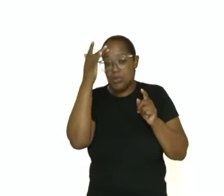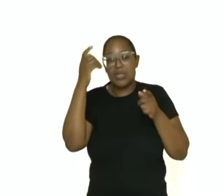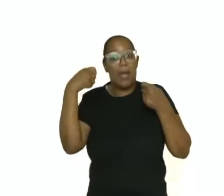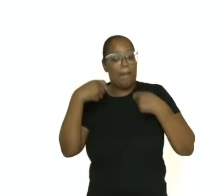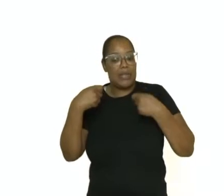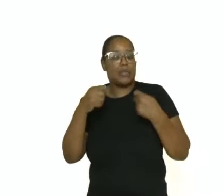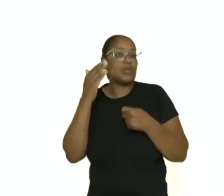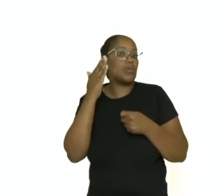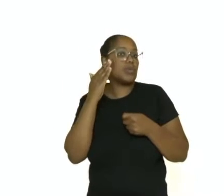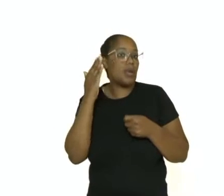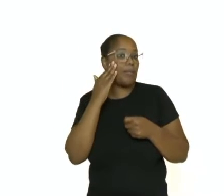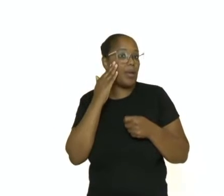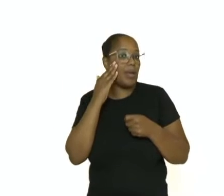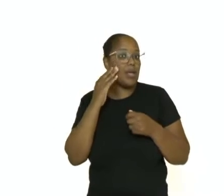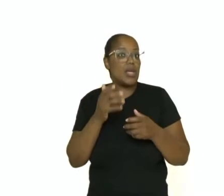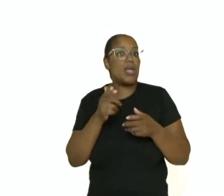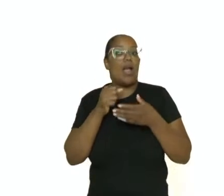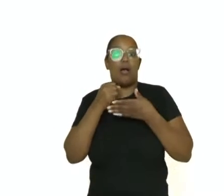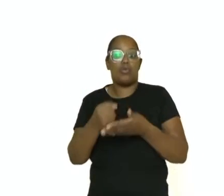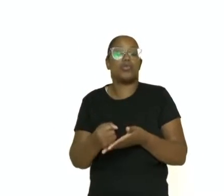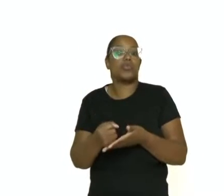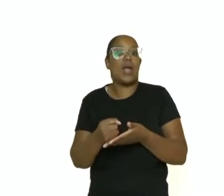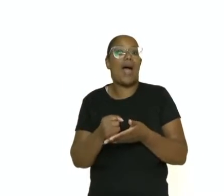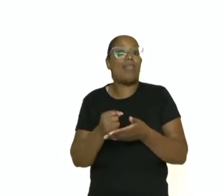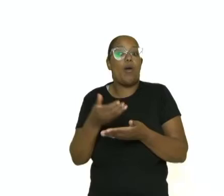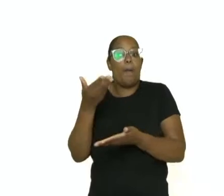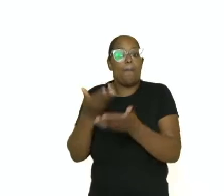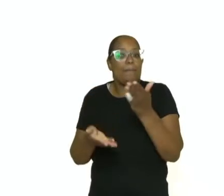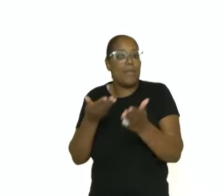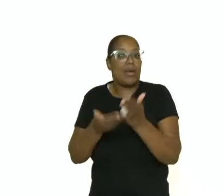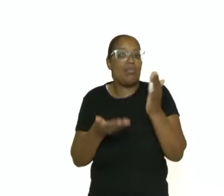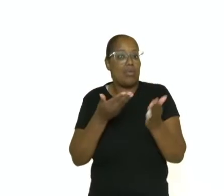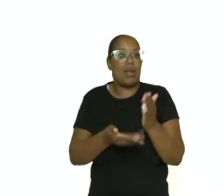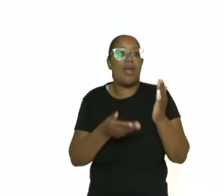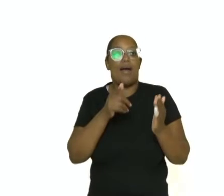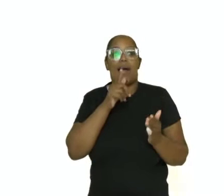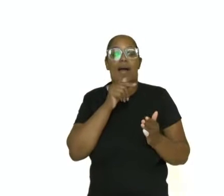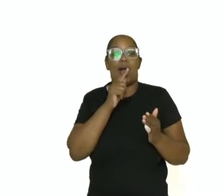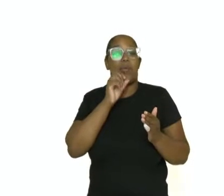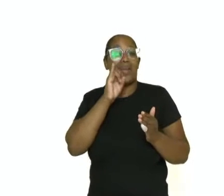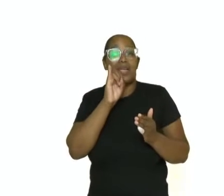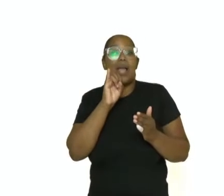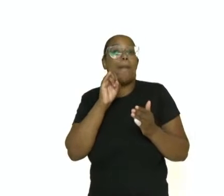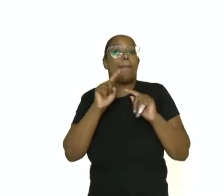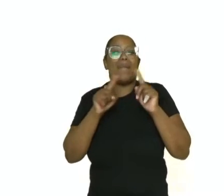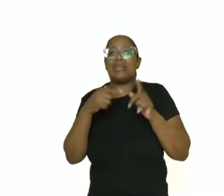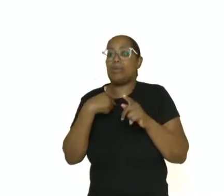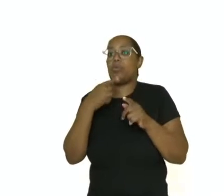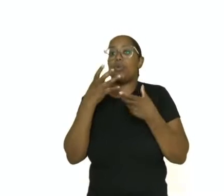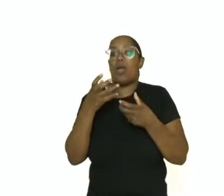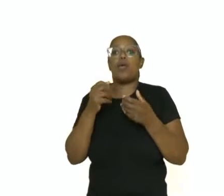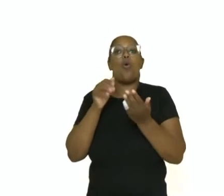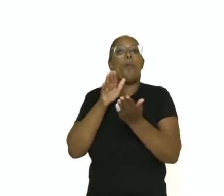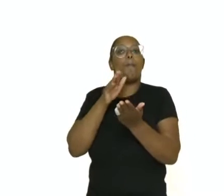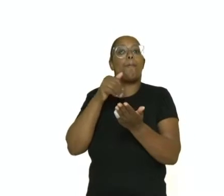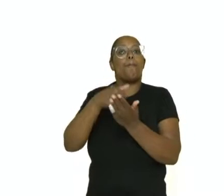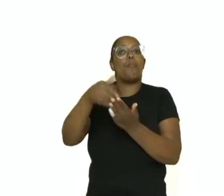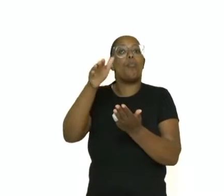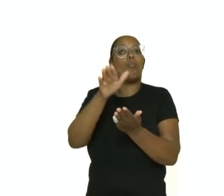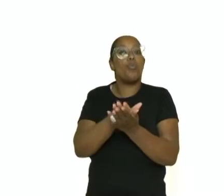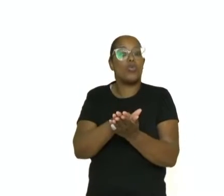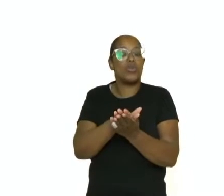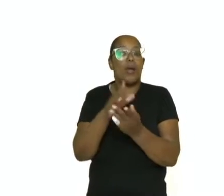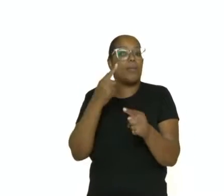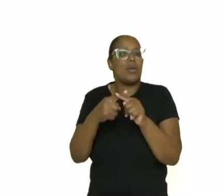ainda. Eu sou favorável à aplicação de multa para pessoas que estejam usando água tratada para lavar